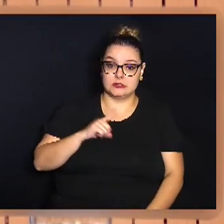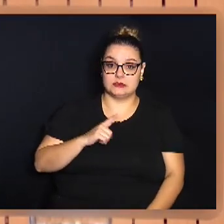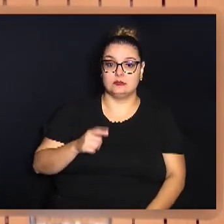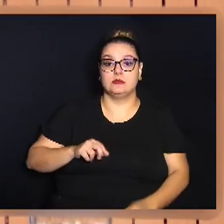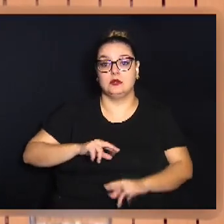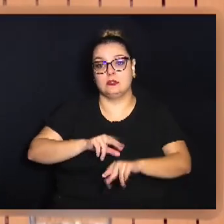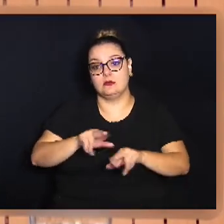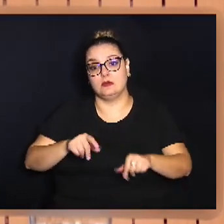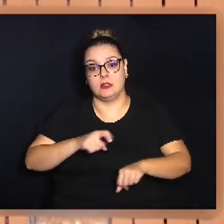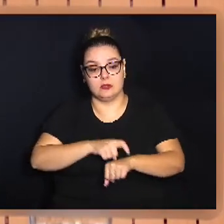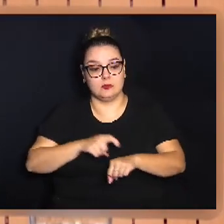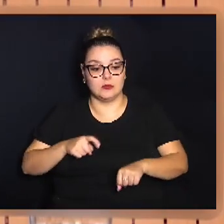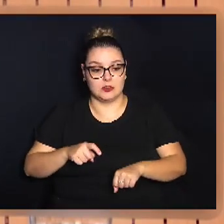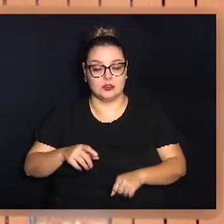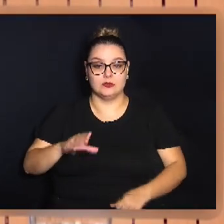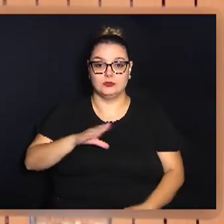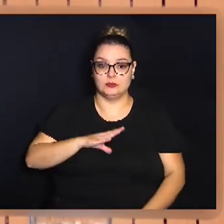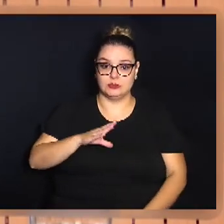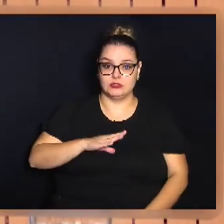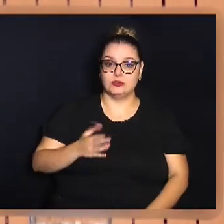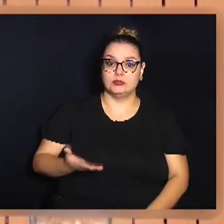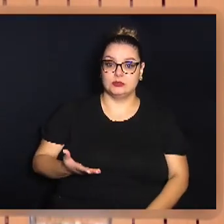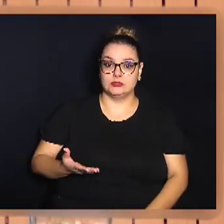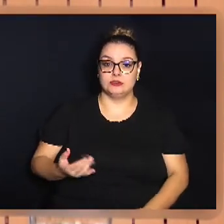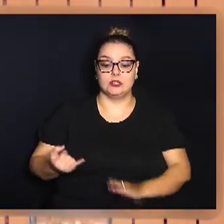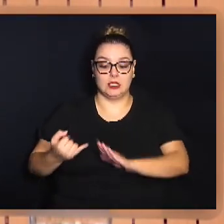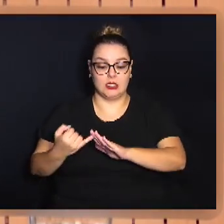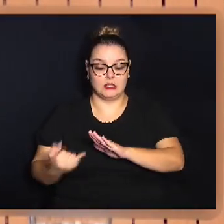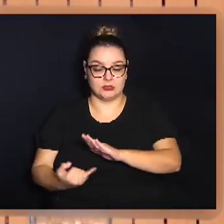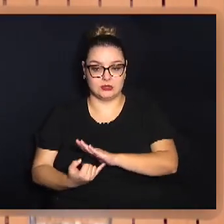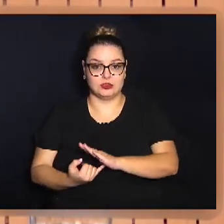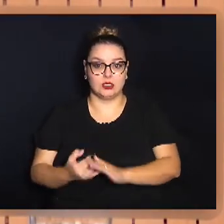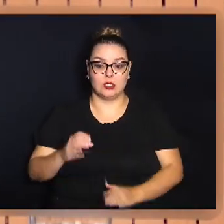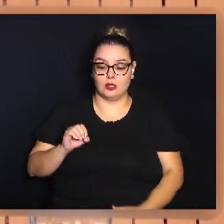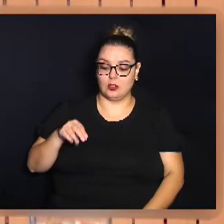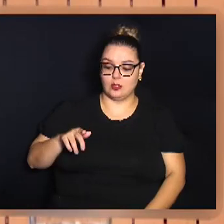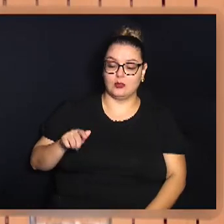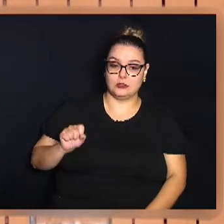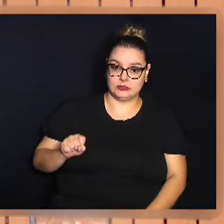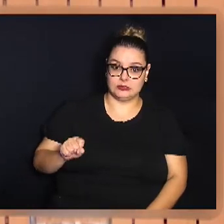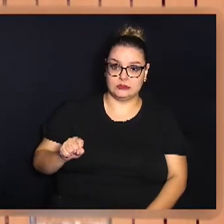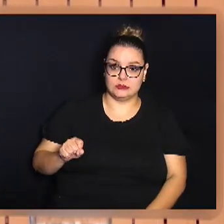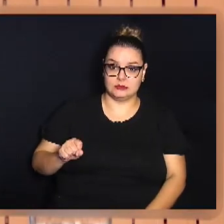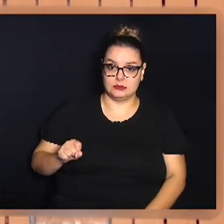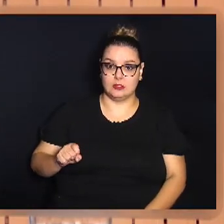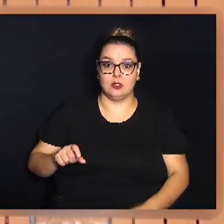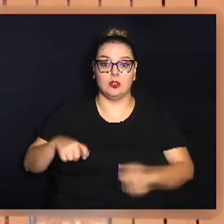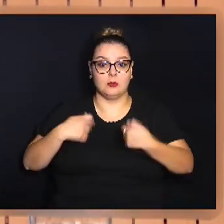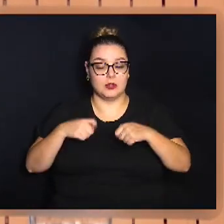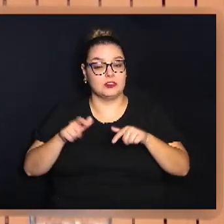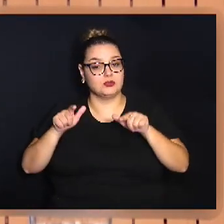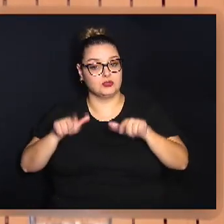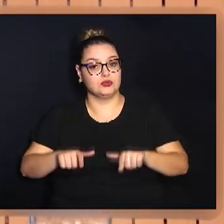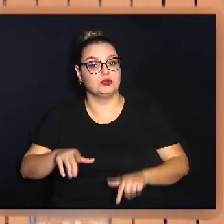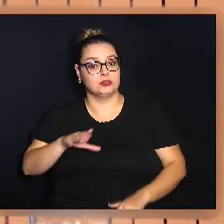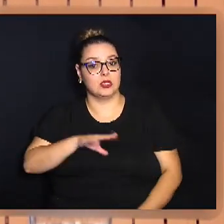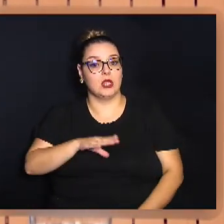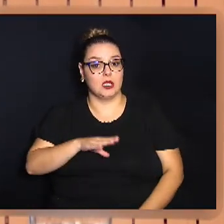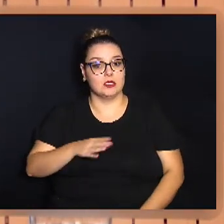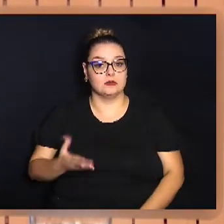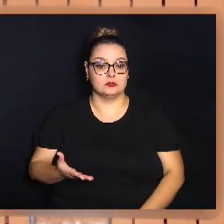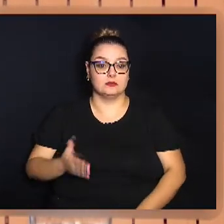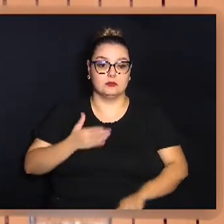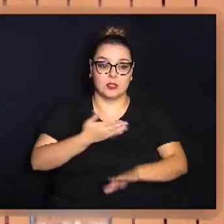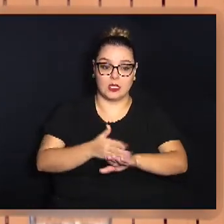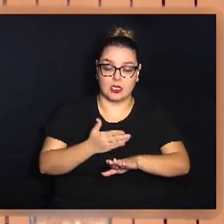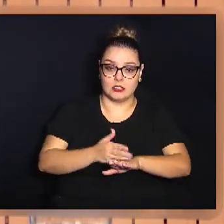várias ocasiões no município que entidades e ONGs acabam precisando de espaço na cidade para exercer seu